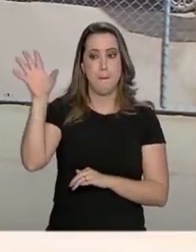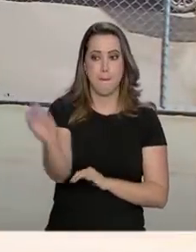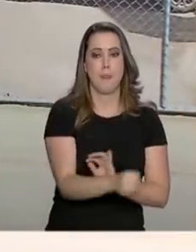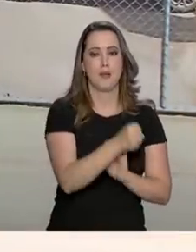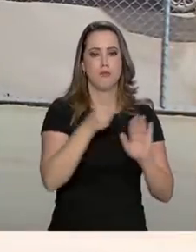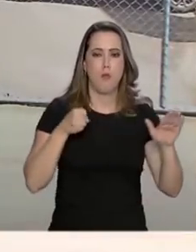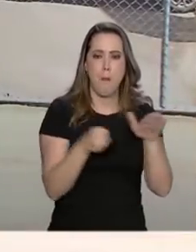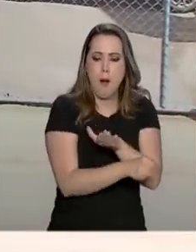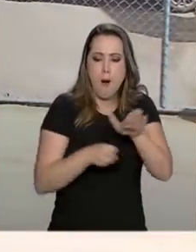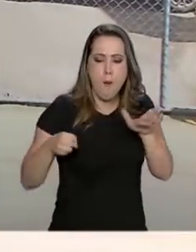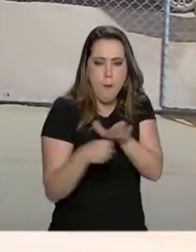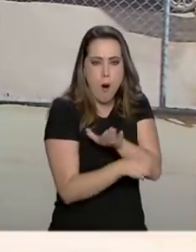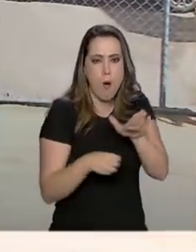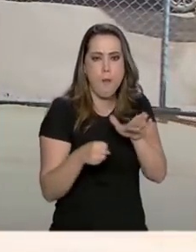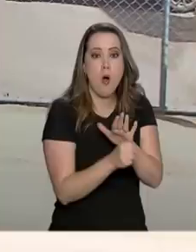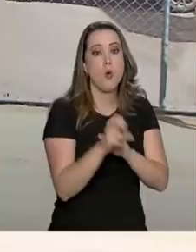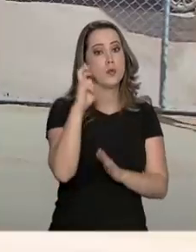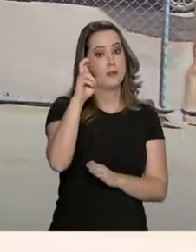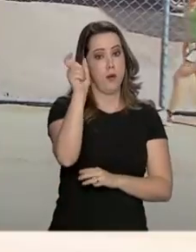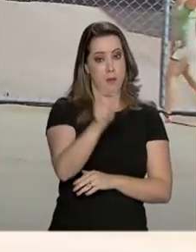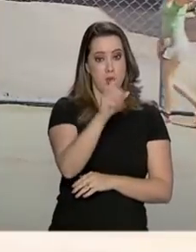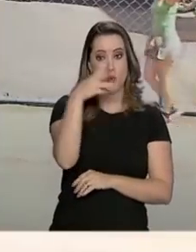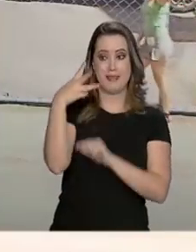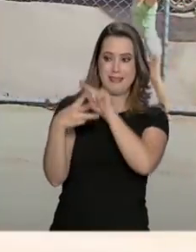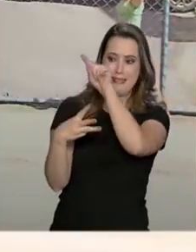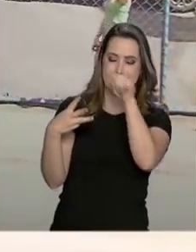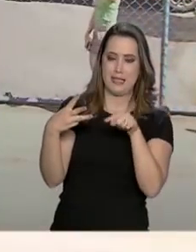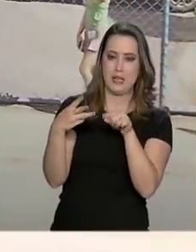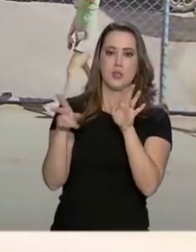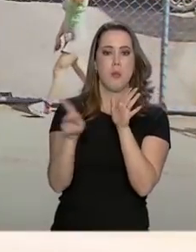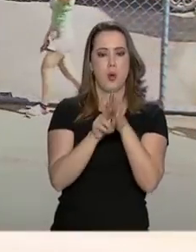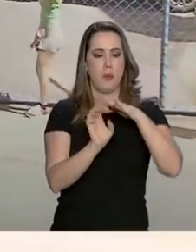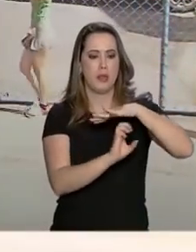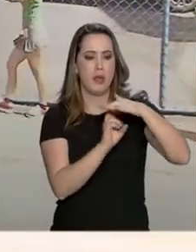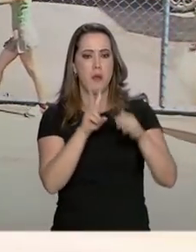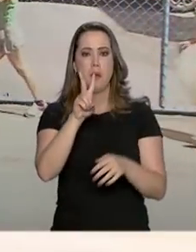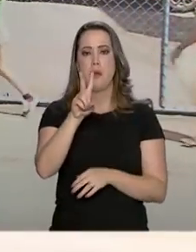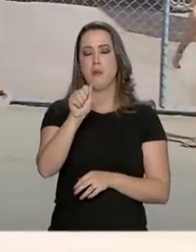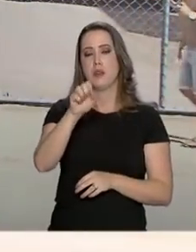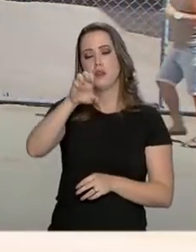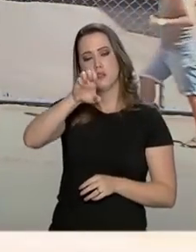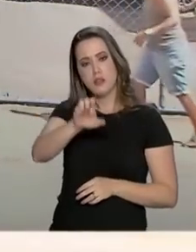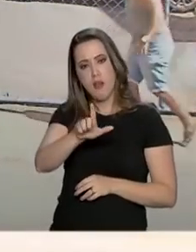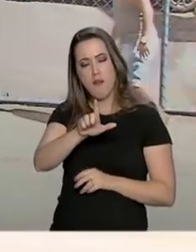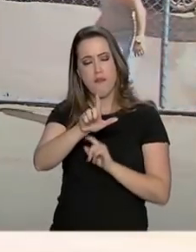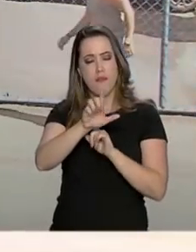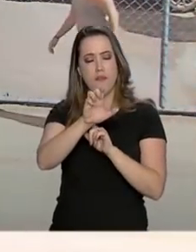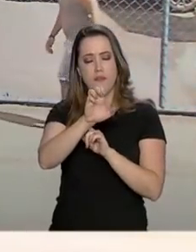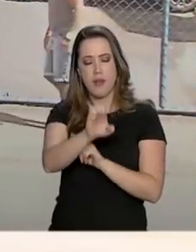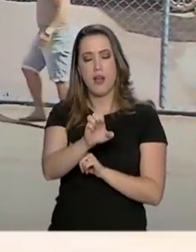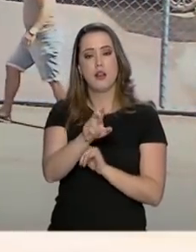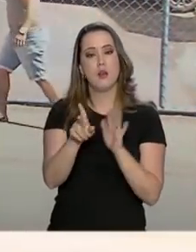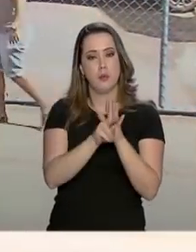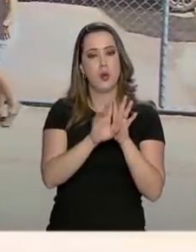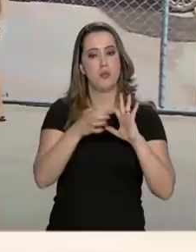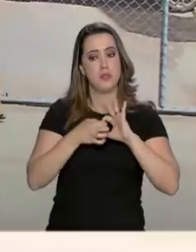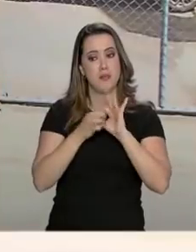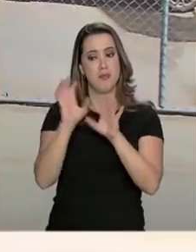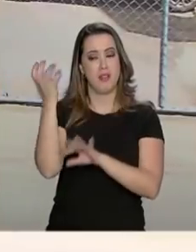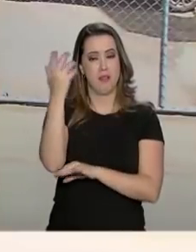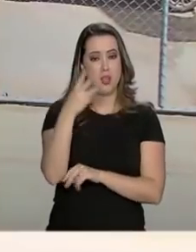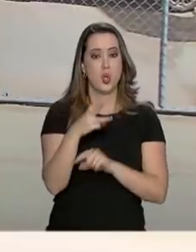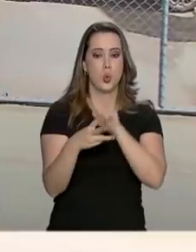pessoas a pedido do Ministério Público. 3 funcionários da Vale diretamente ligados ao trabalho de licenciamento da barragem do Feijão e